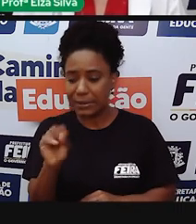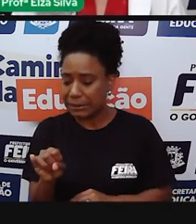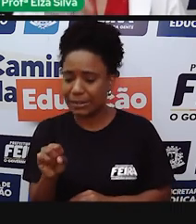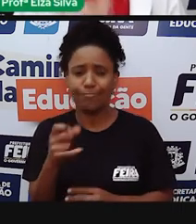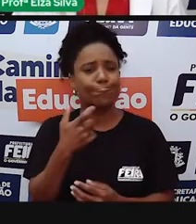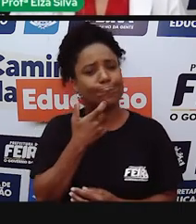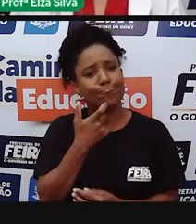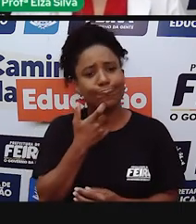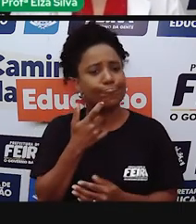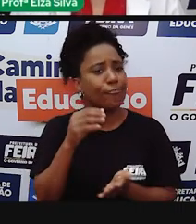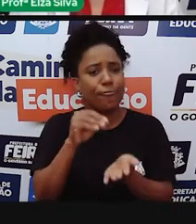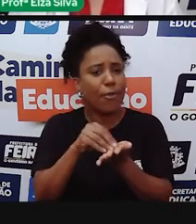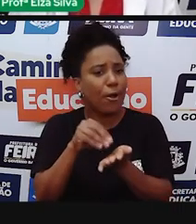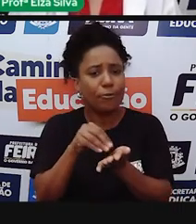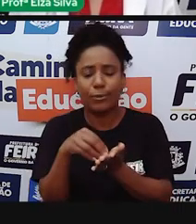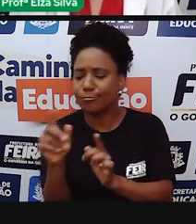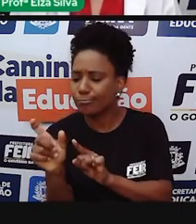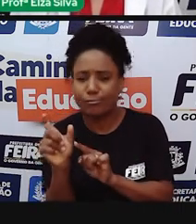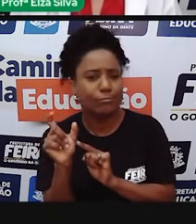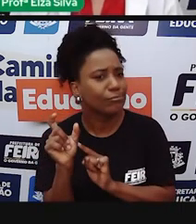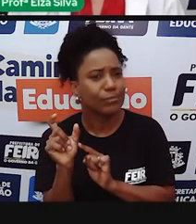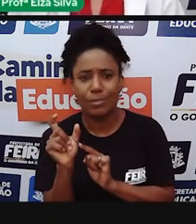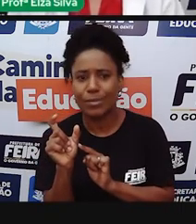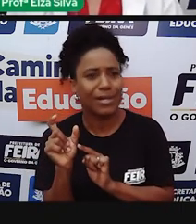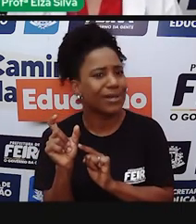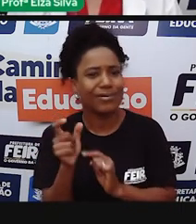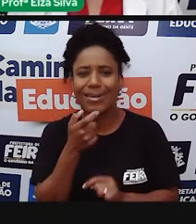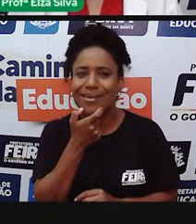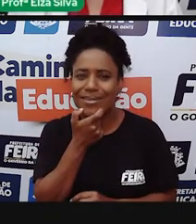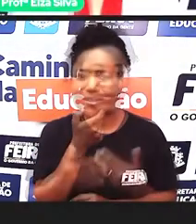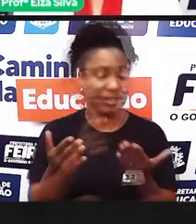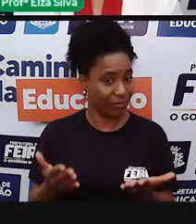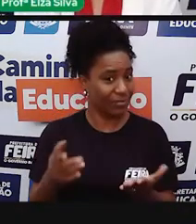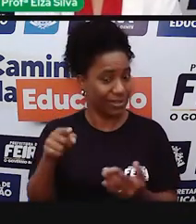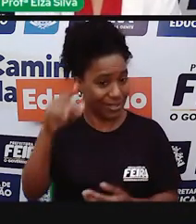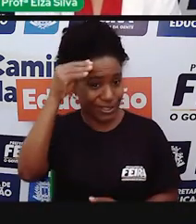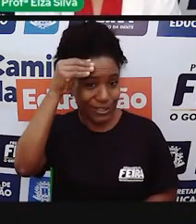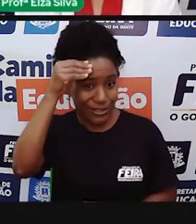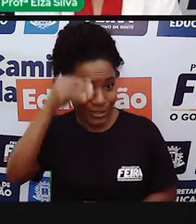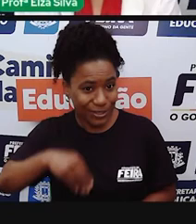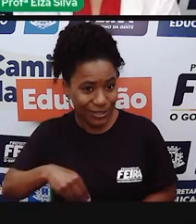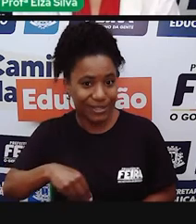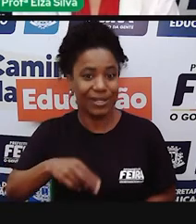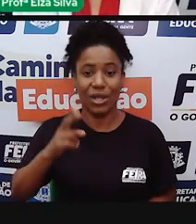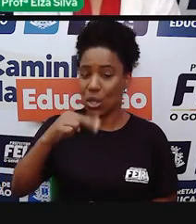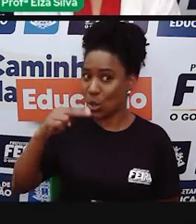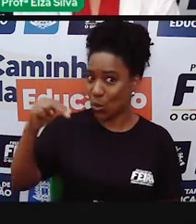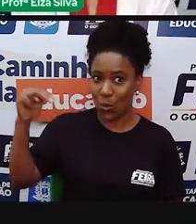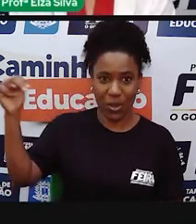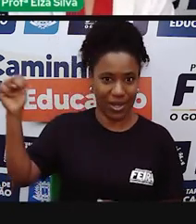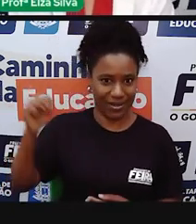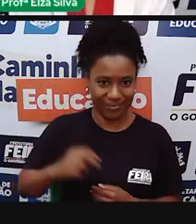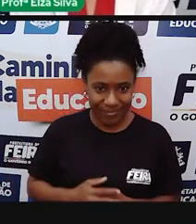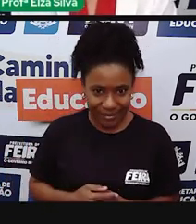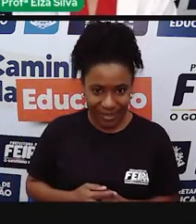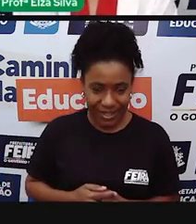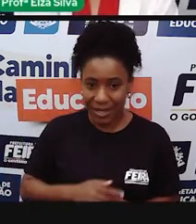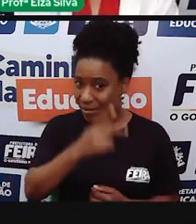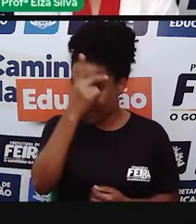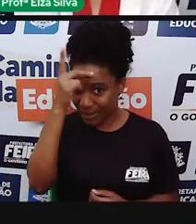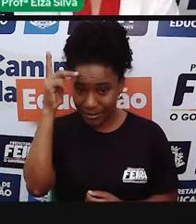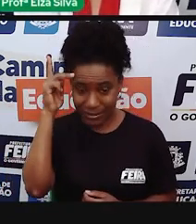hoje, pesquise no dicionário online ou em sites. Ganhadores nunca desistem